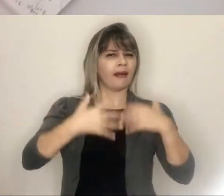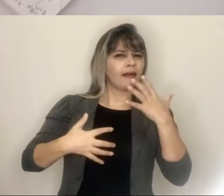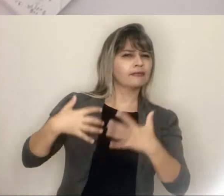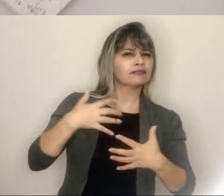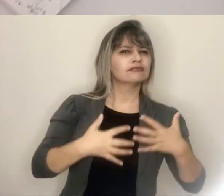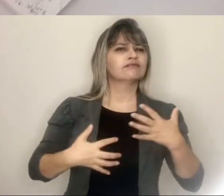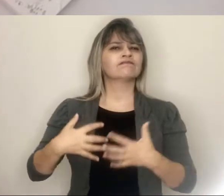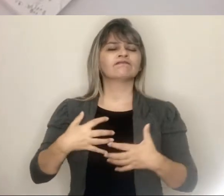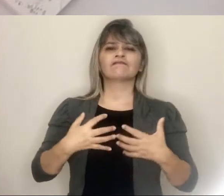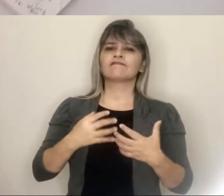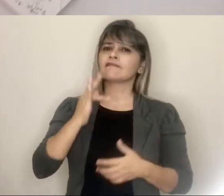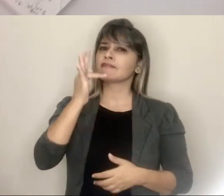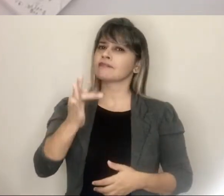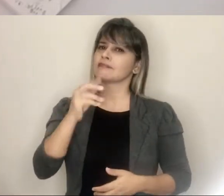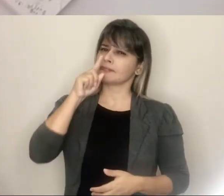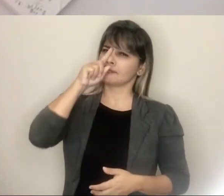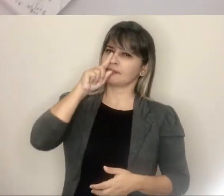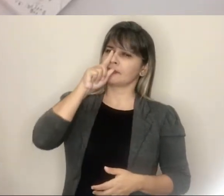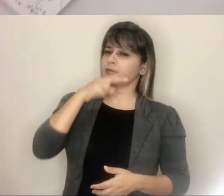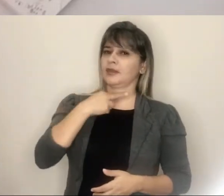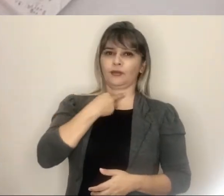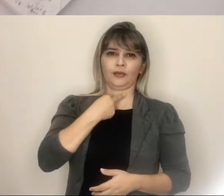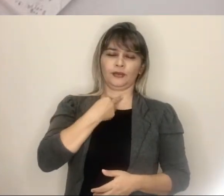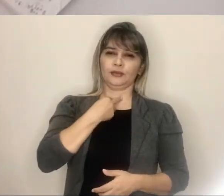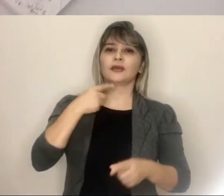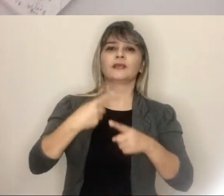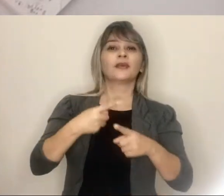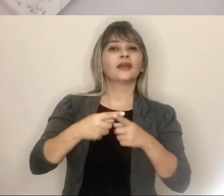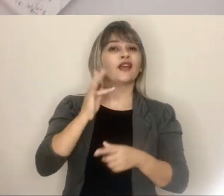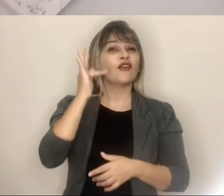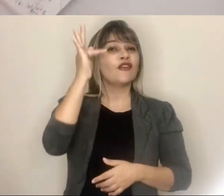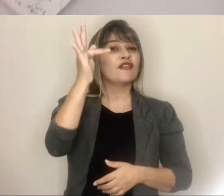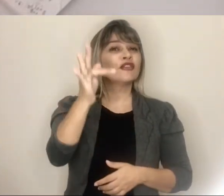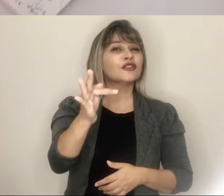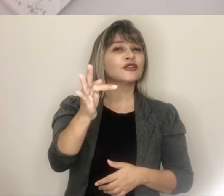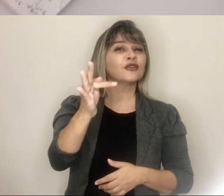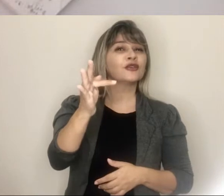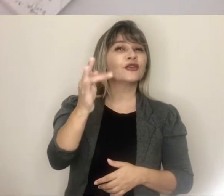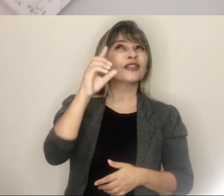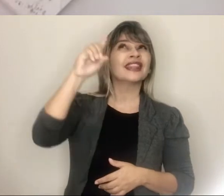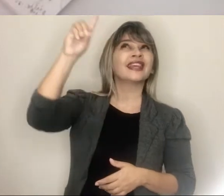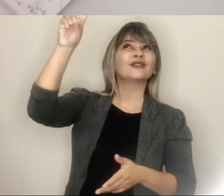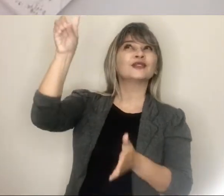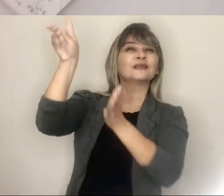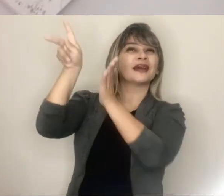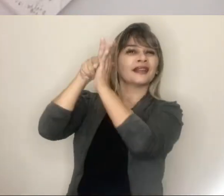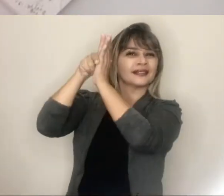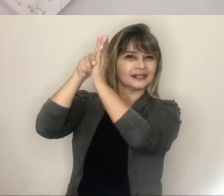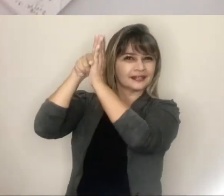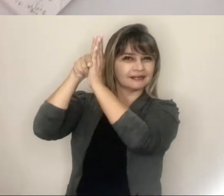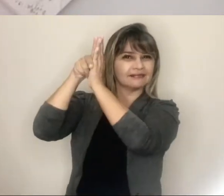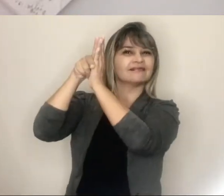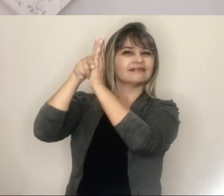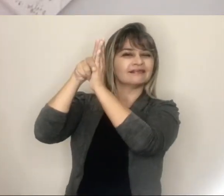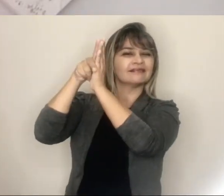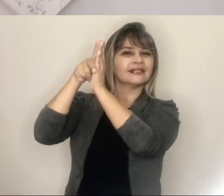futuro pertence a Deus. E Ele nos aconselha a nos colocarmos, a apresentarmos as